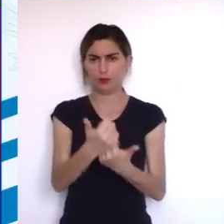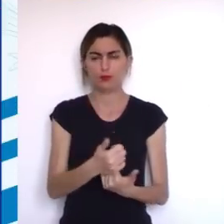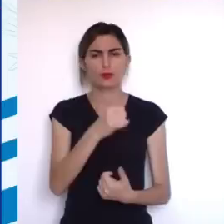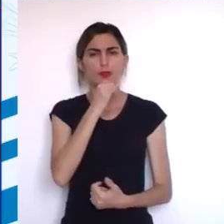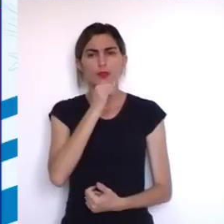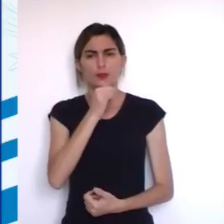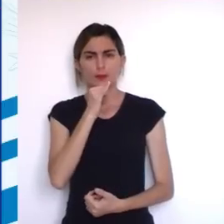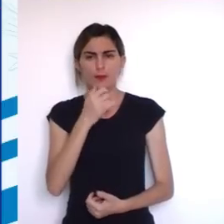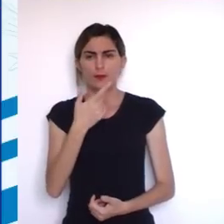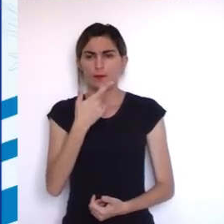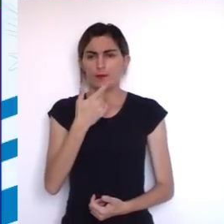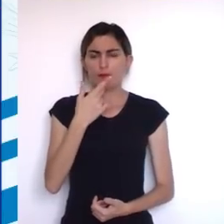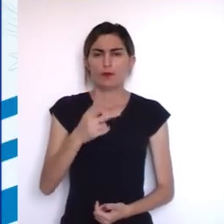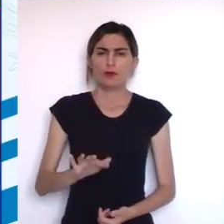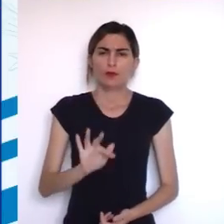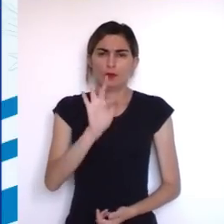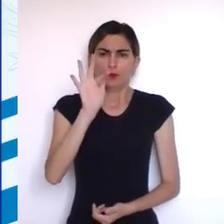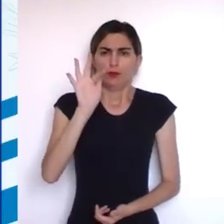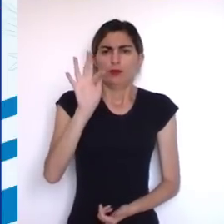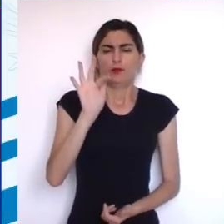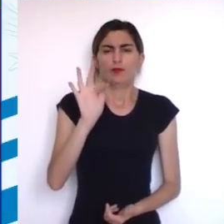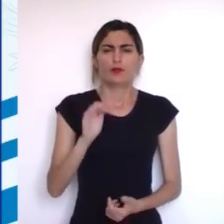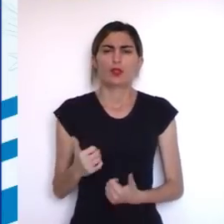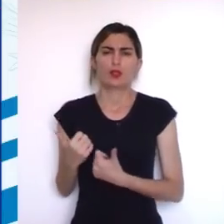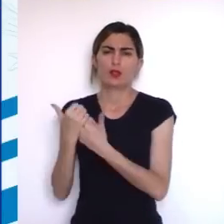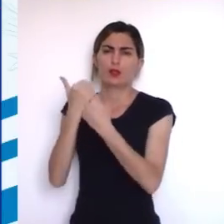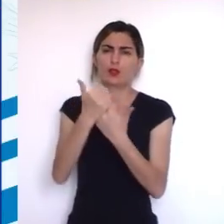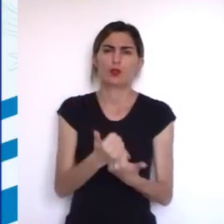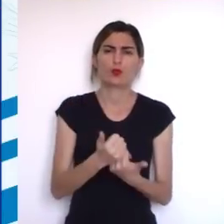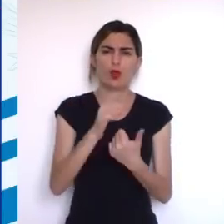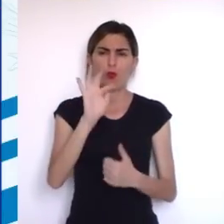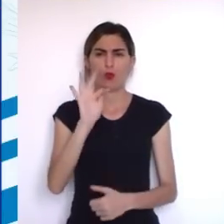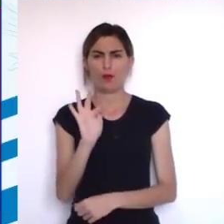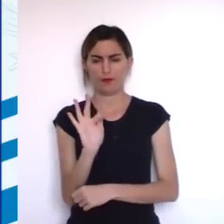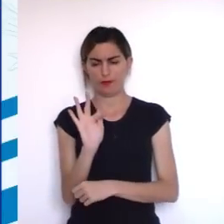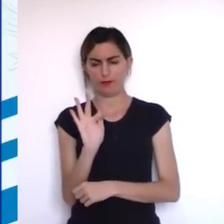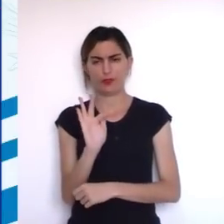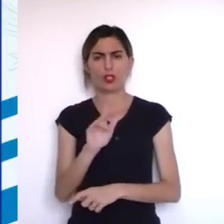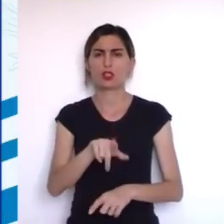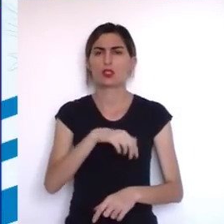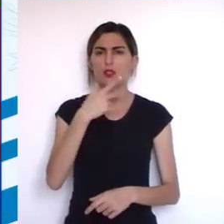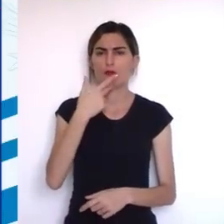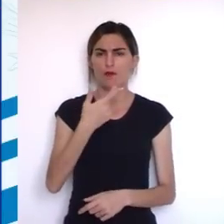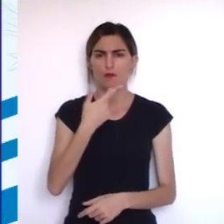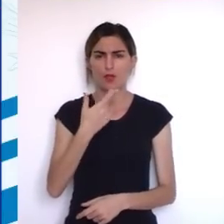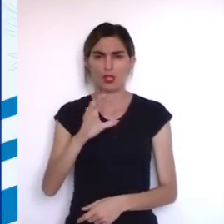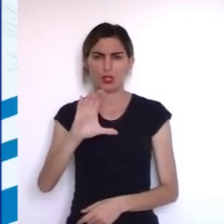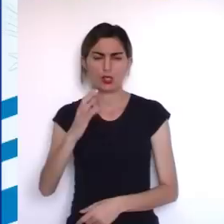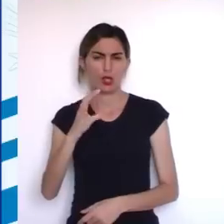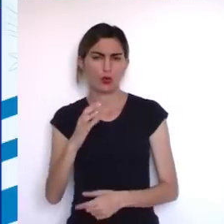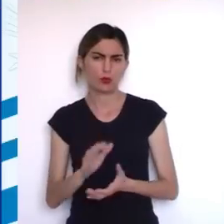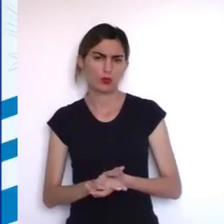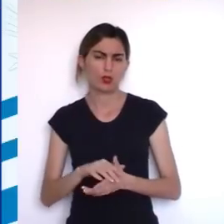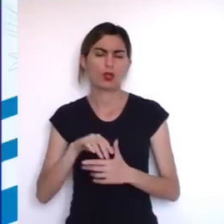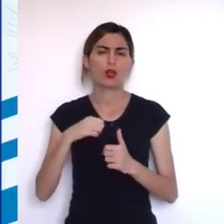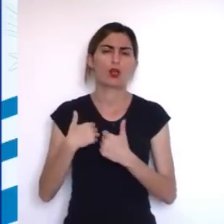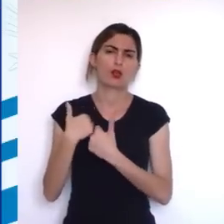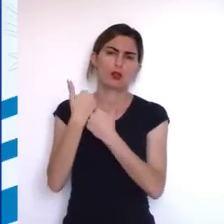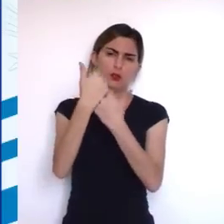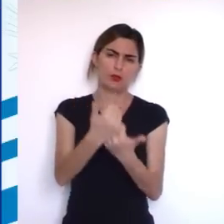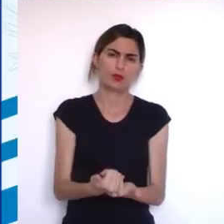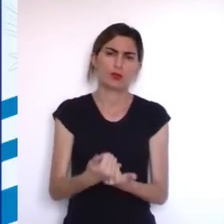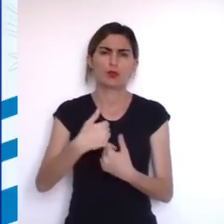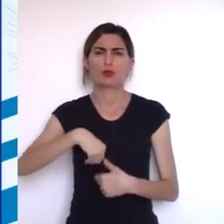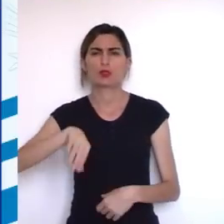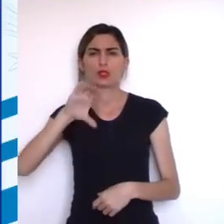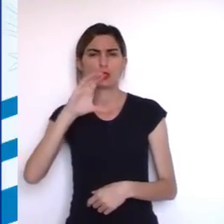representada. Por exemplo, se eu estou falando de Fahrenheit, a letra que é representada é o F. Se eu estou falando da escala Celsius, a letra